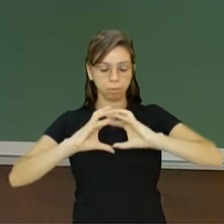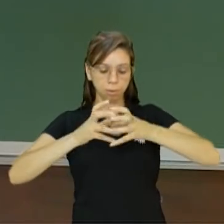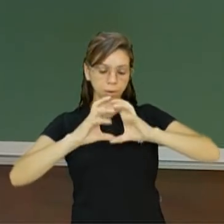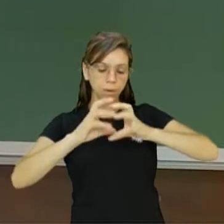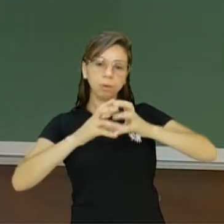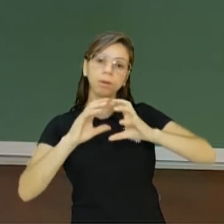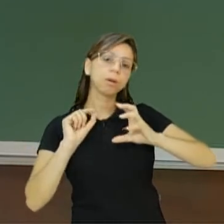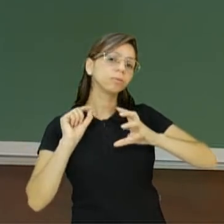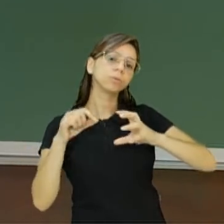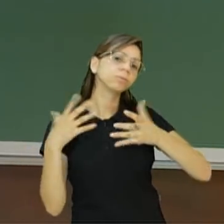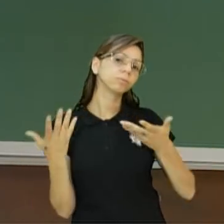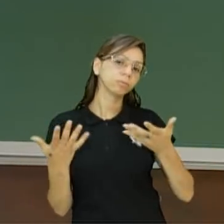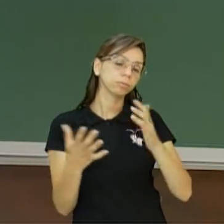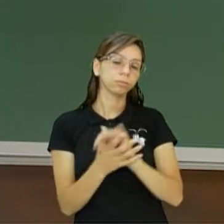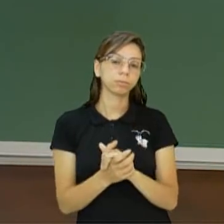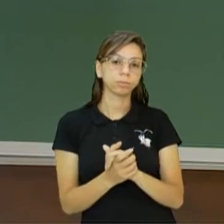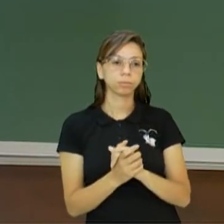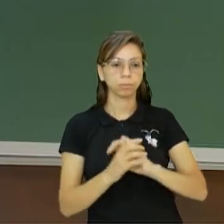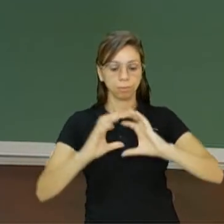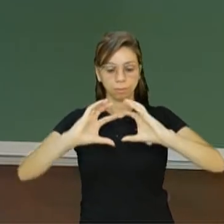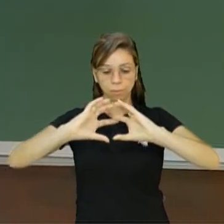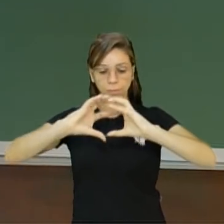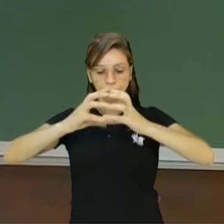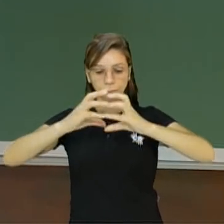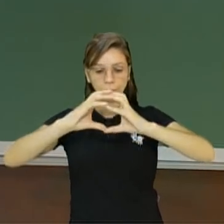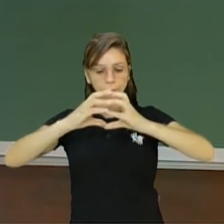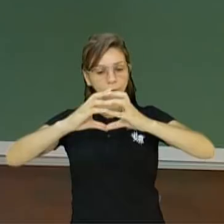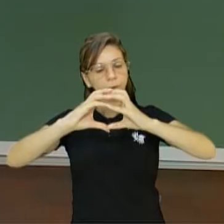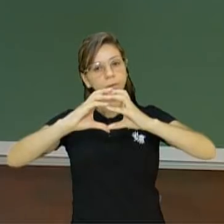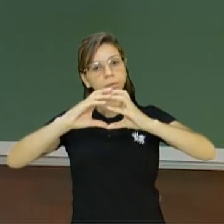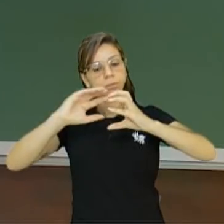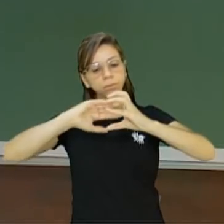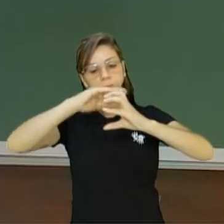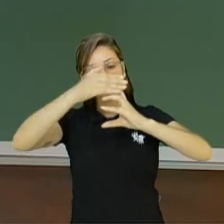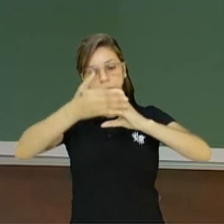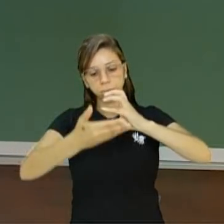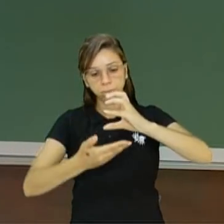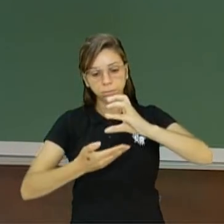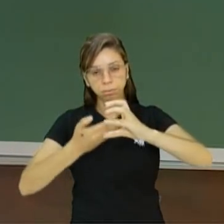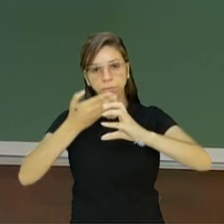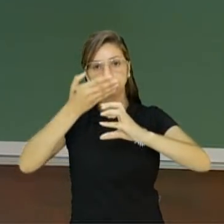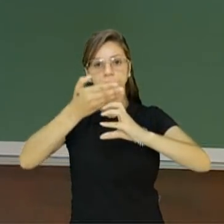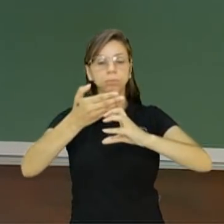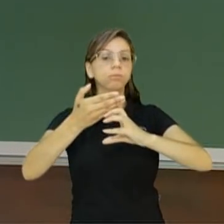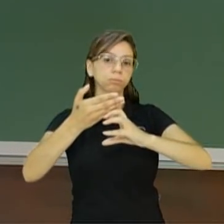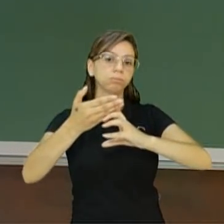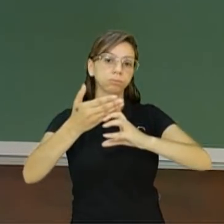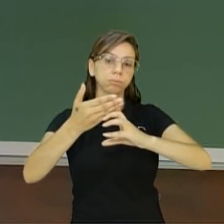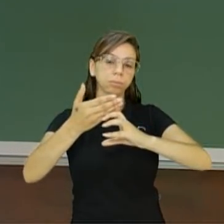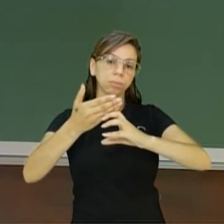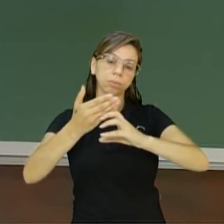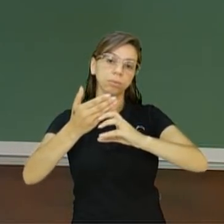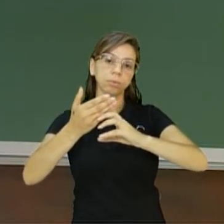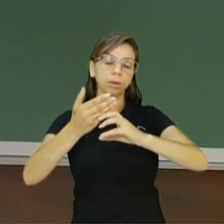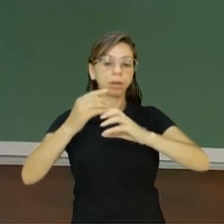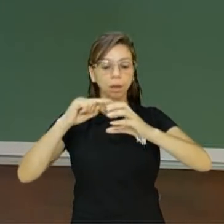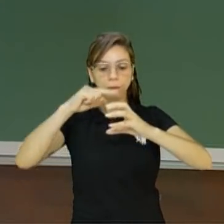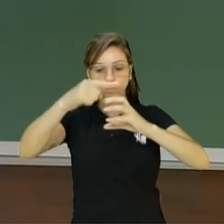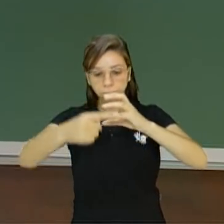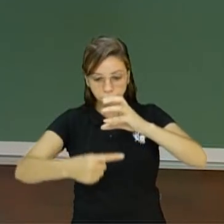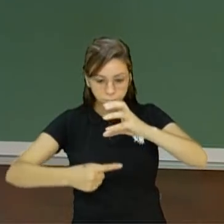prof? Corpo redondo é todo aquele sólido que tem a sua superfície arredondada, que faz